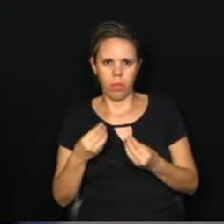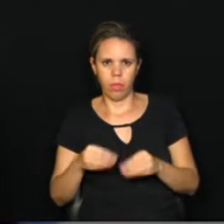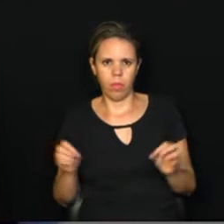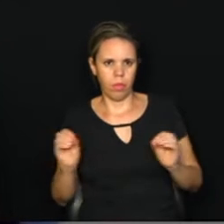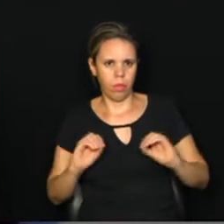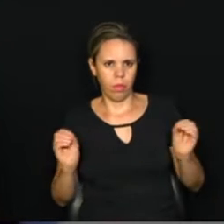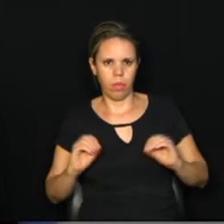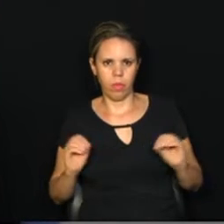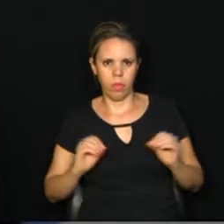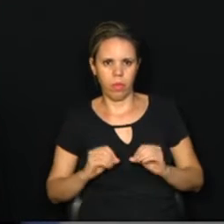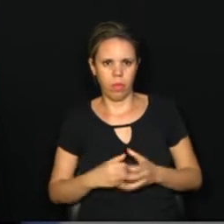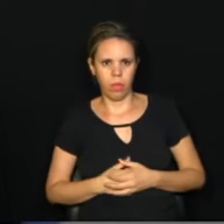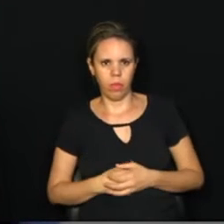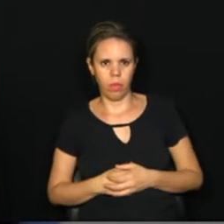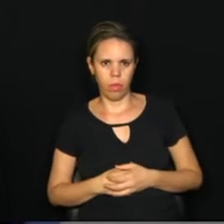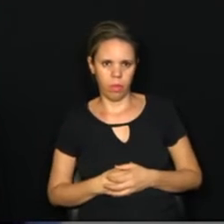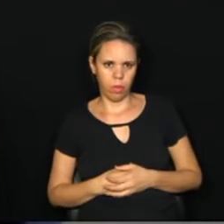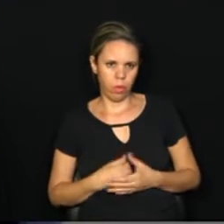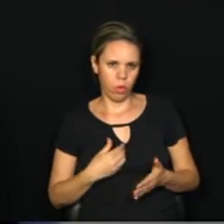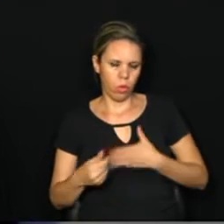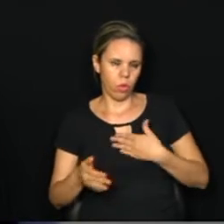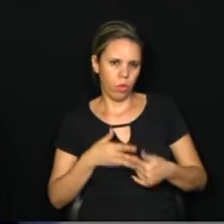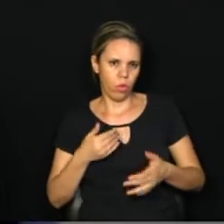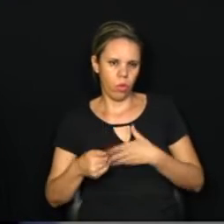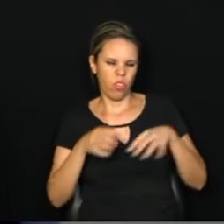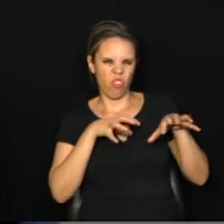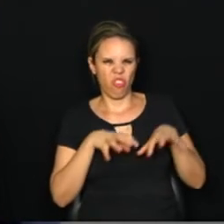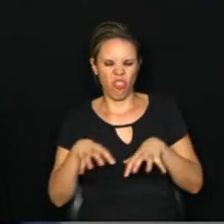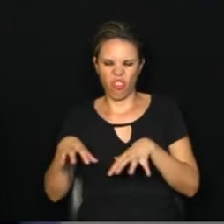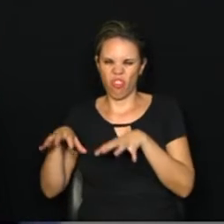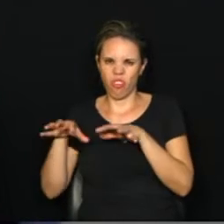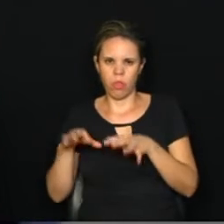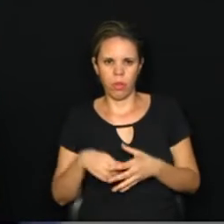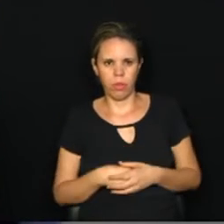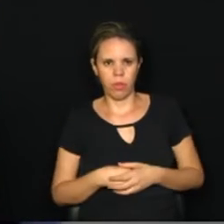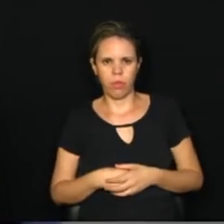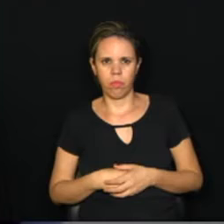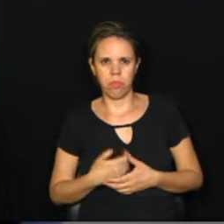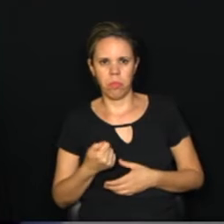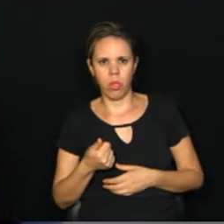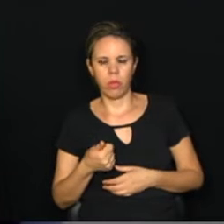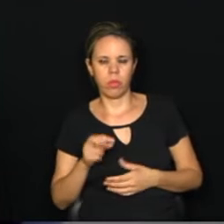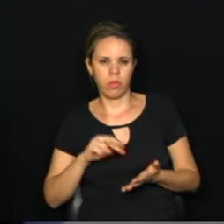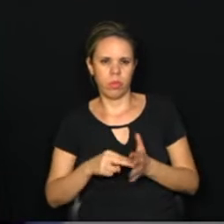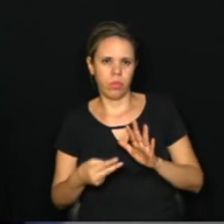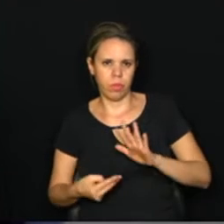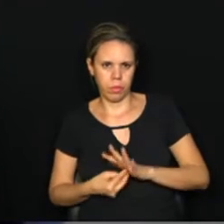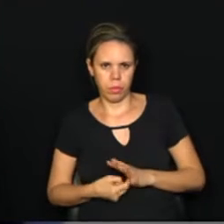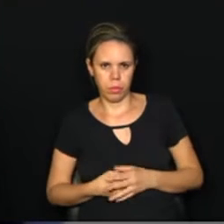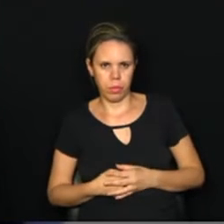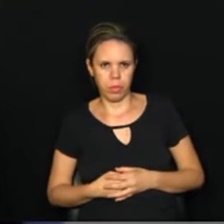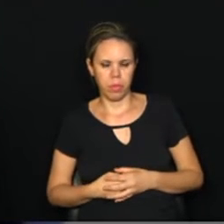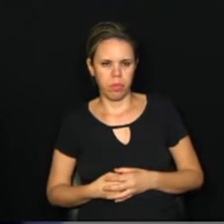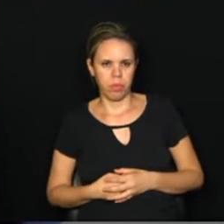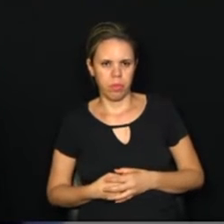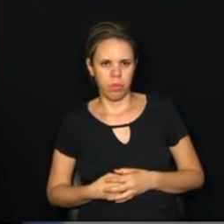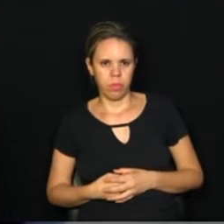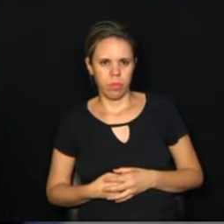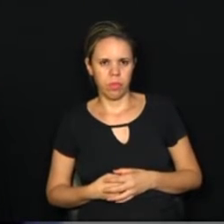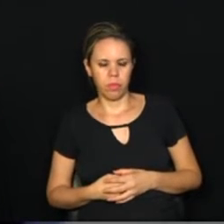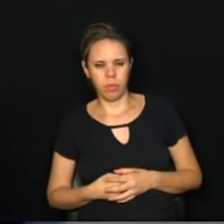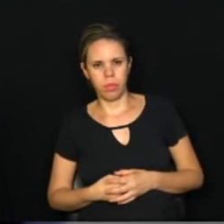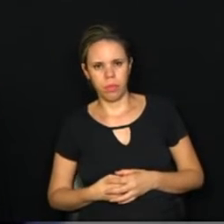a estiagem. Mas qualquer chuva, qualquer garoa, ela acaba representando um